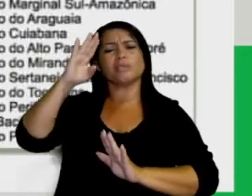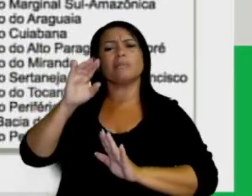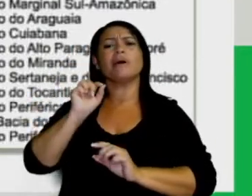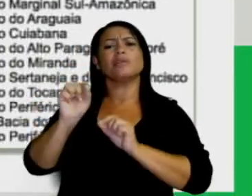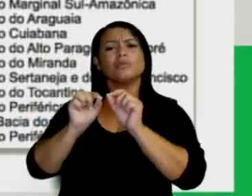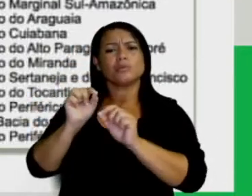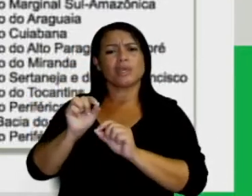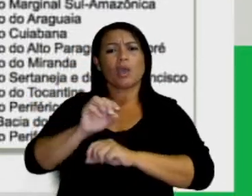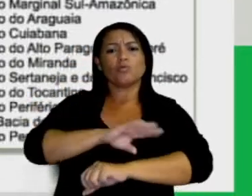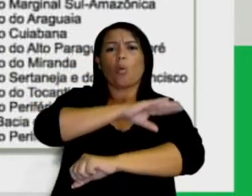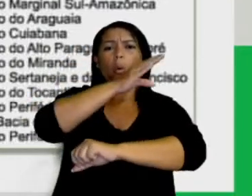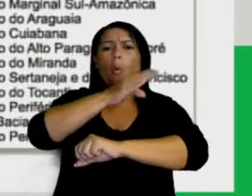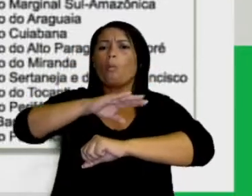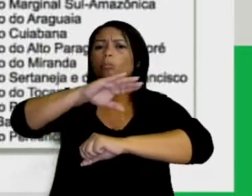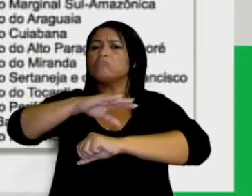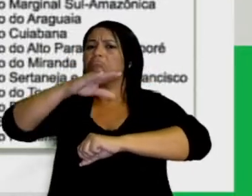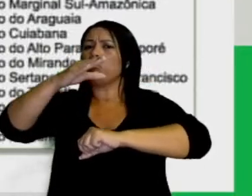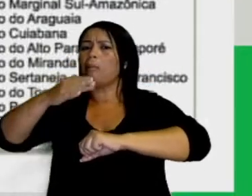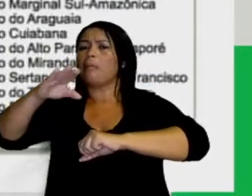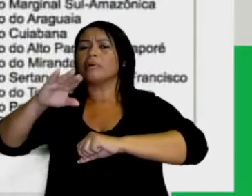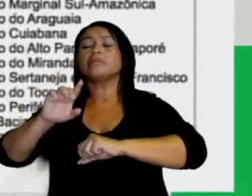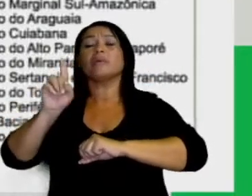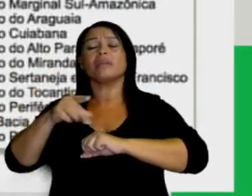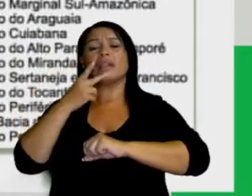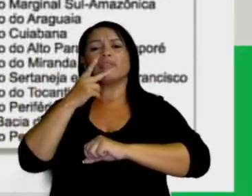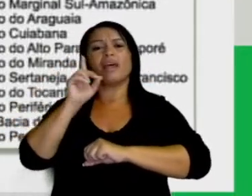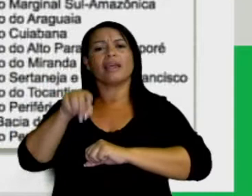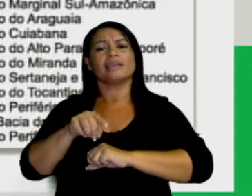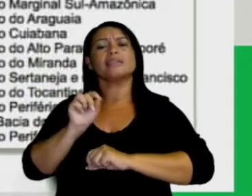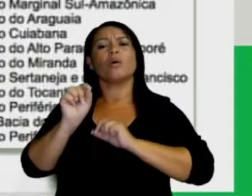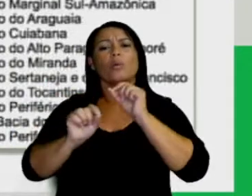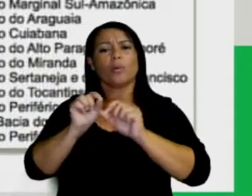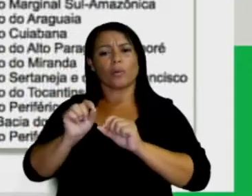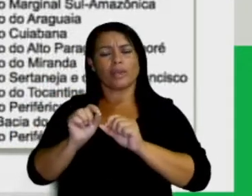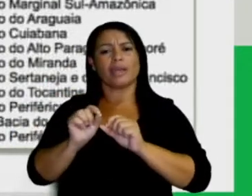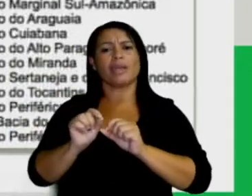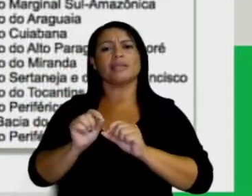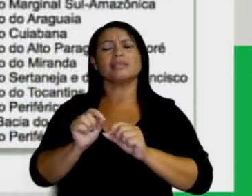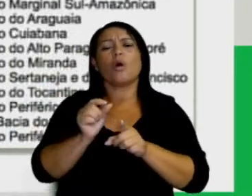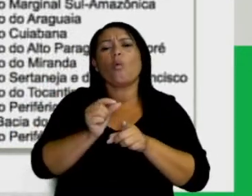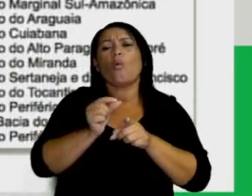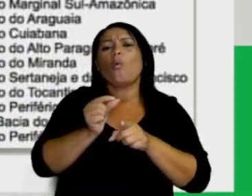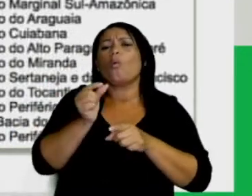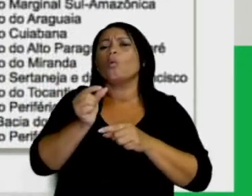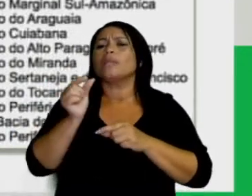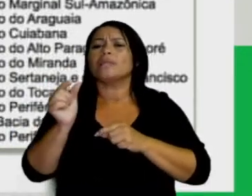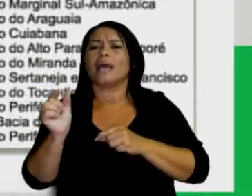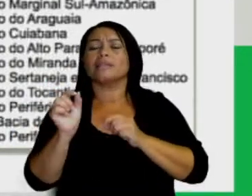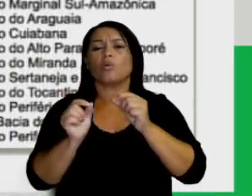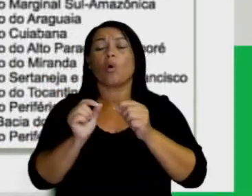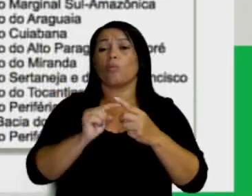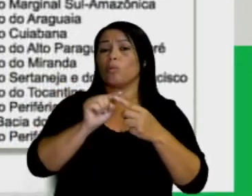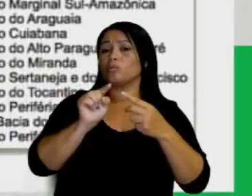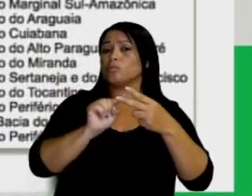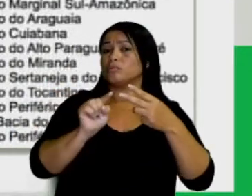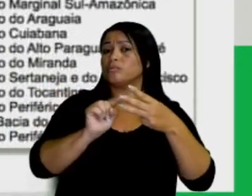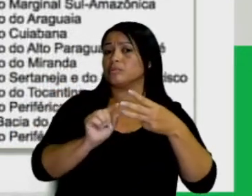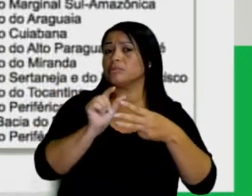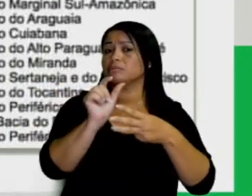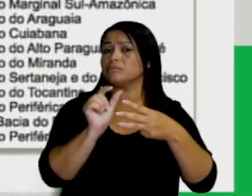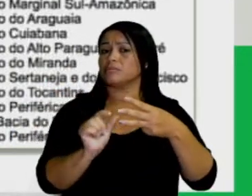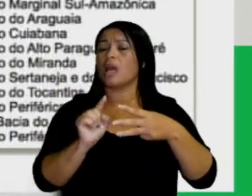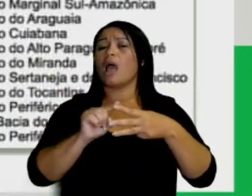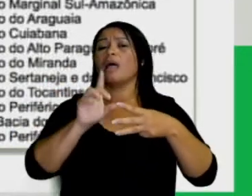de relevo, o que ele chama de unidades morfoestruturais. E esses compartimentos de relevo, eles são divididos em 3 categorias. A gente